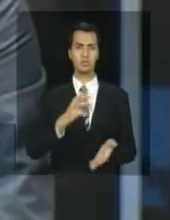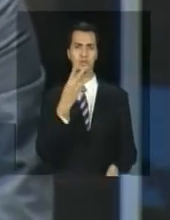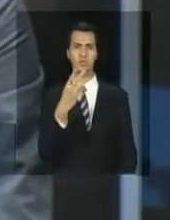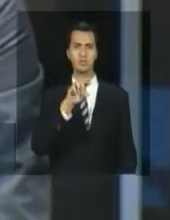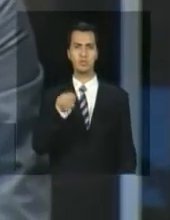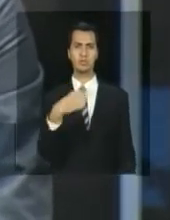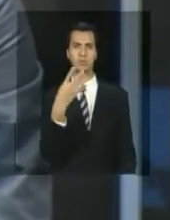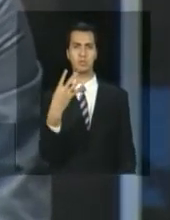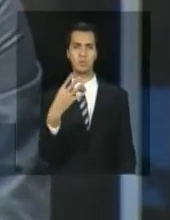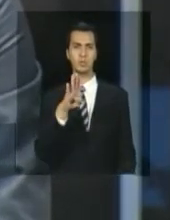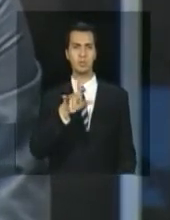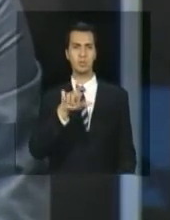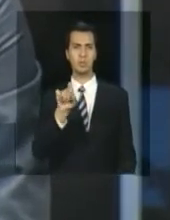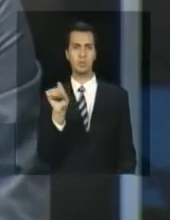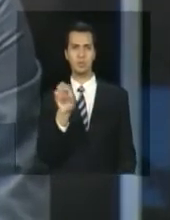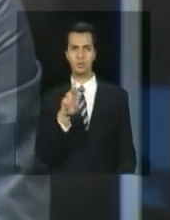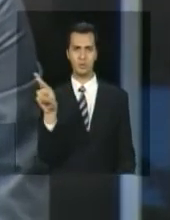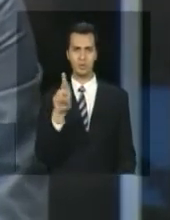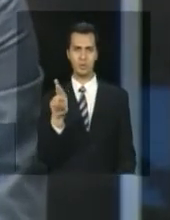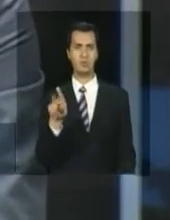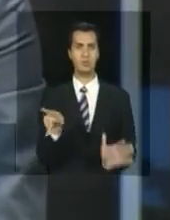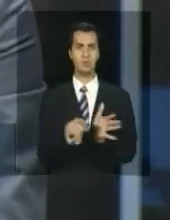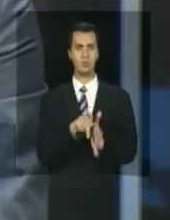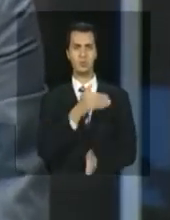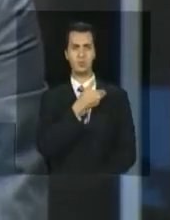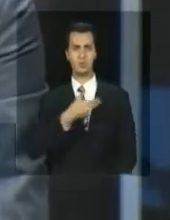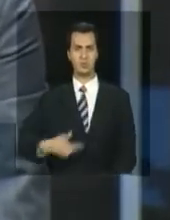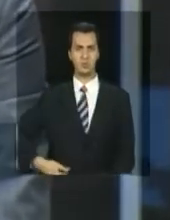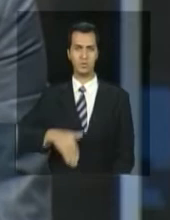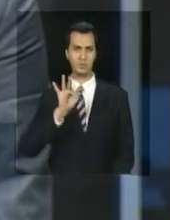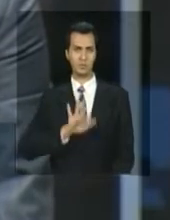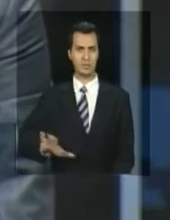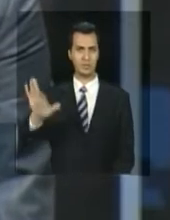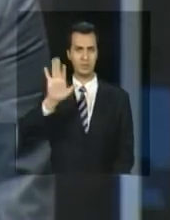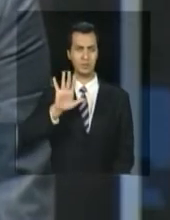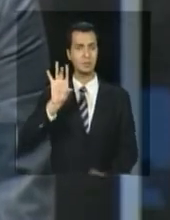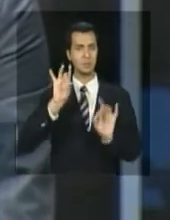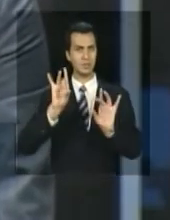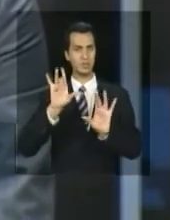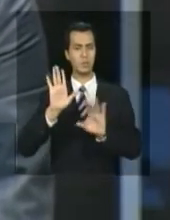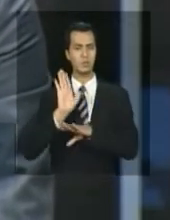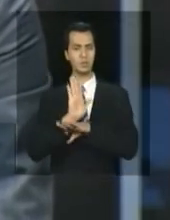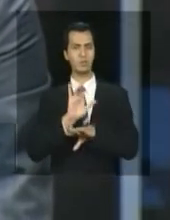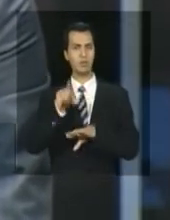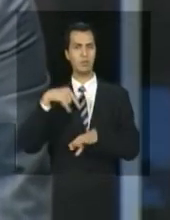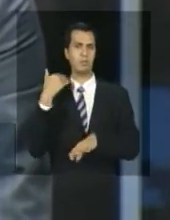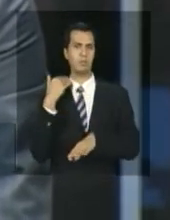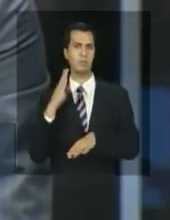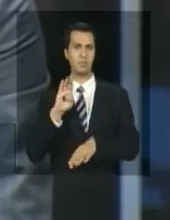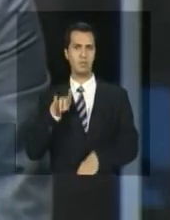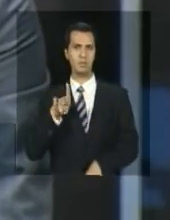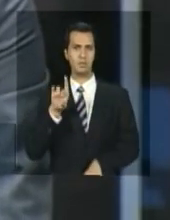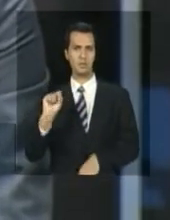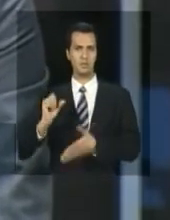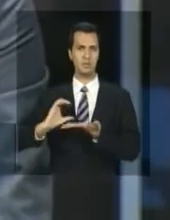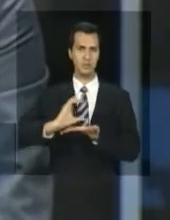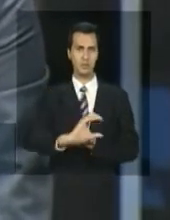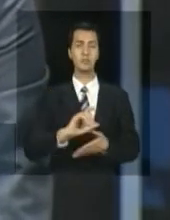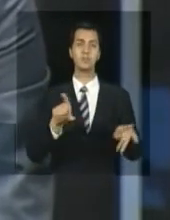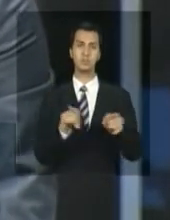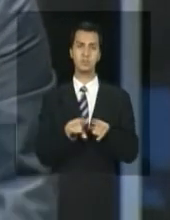bilhões do governo federal por meio do BNDES. E os estados e